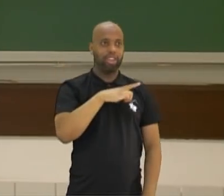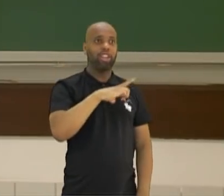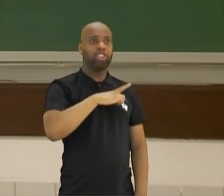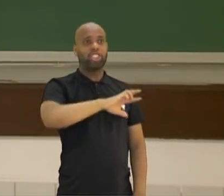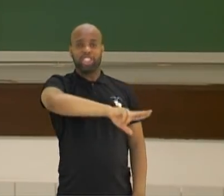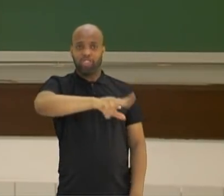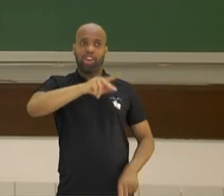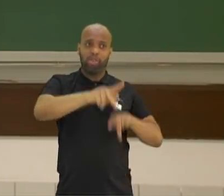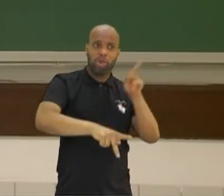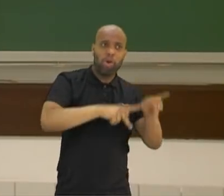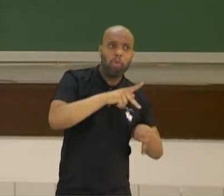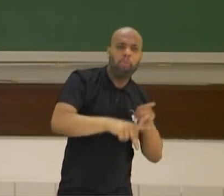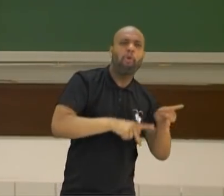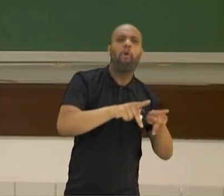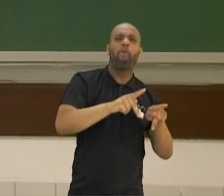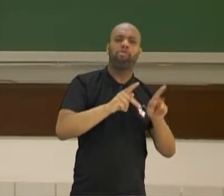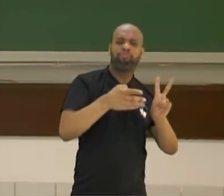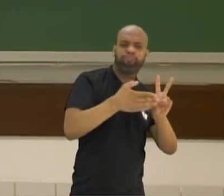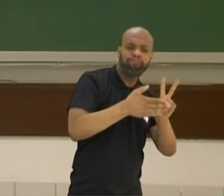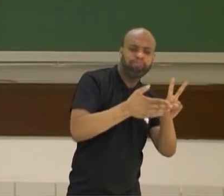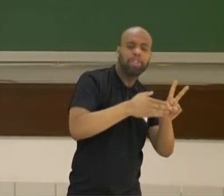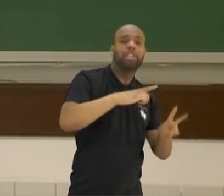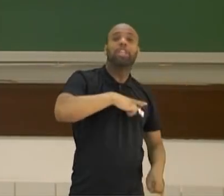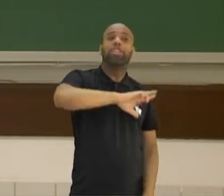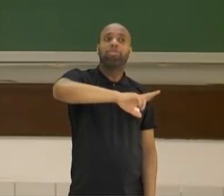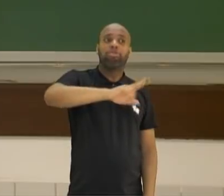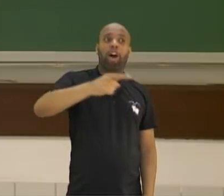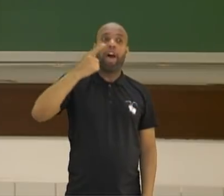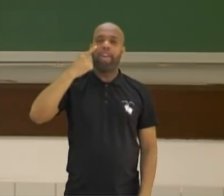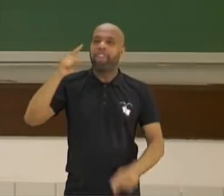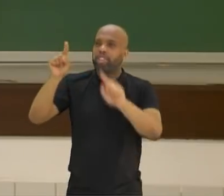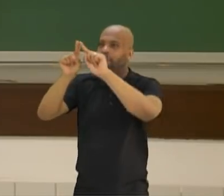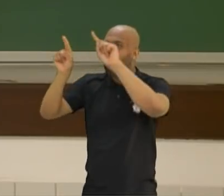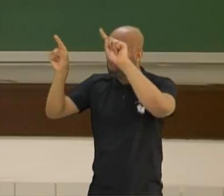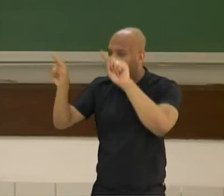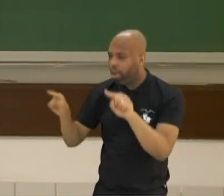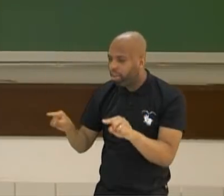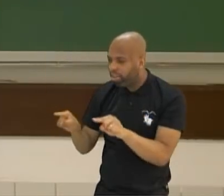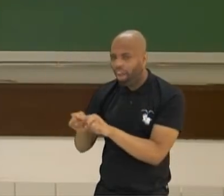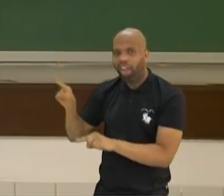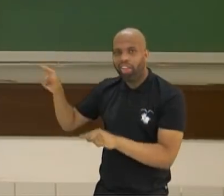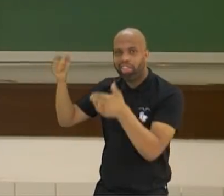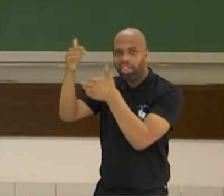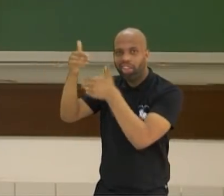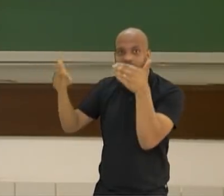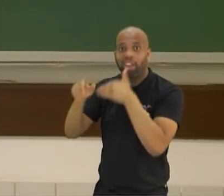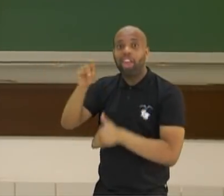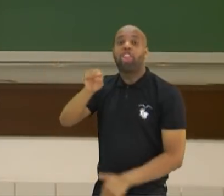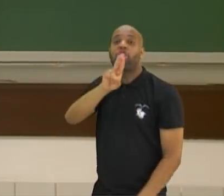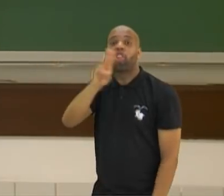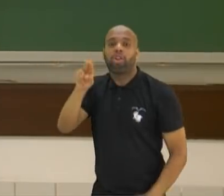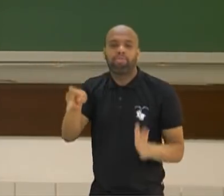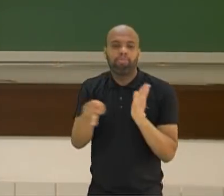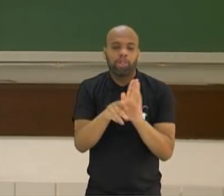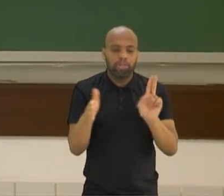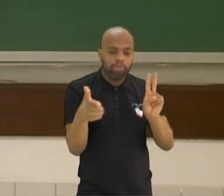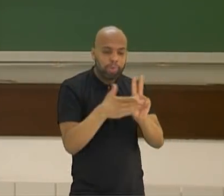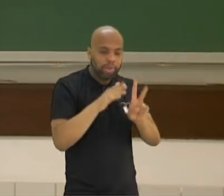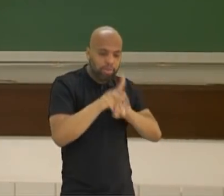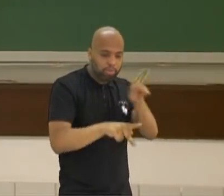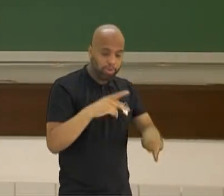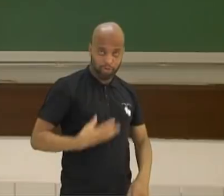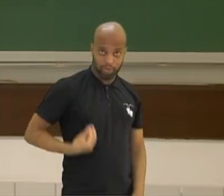vários povos, como Tupi-Guarani, Gê, Aruac, Caribe, muitos desses povos até amigos e muitos desses povos